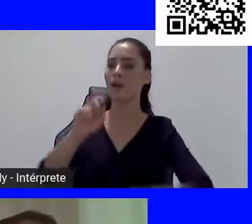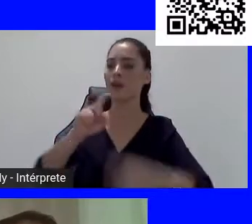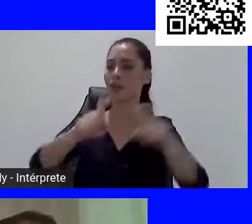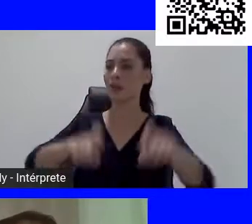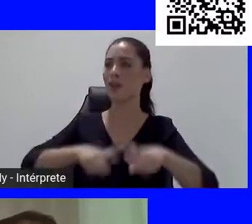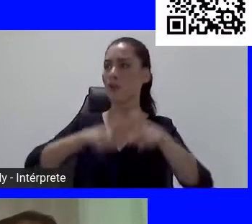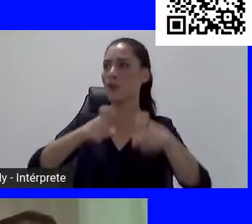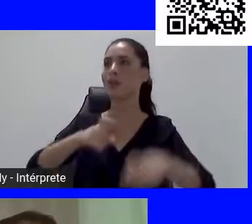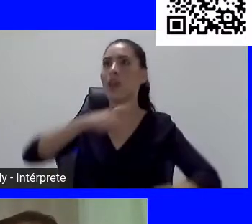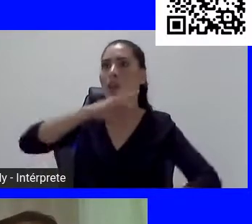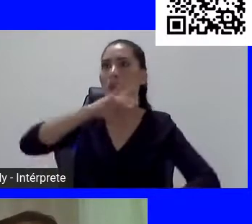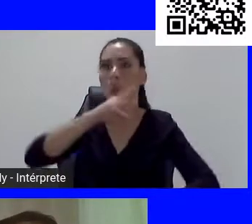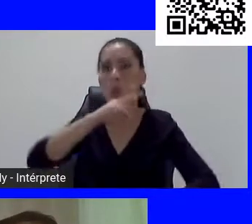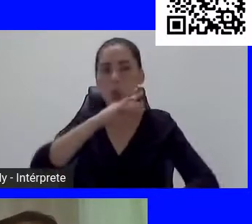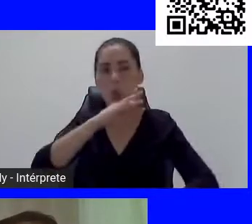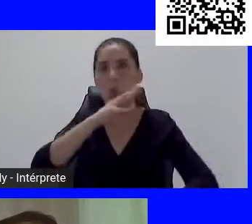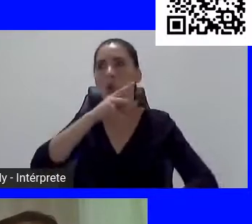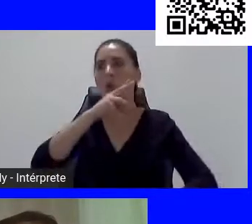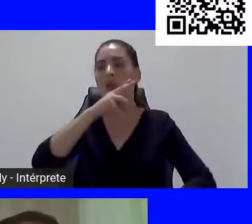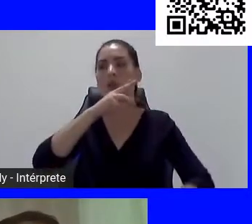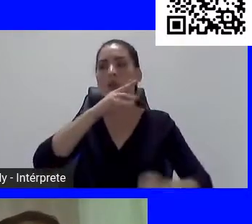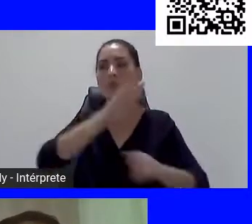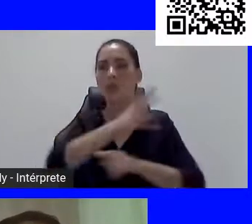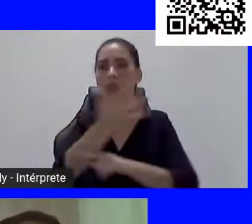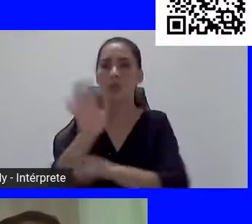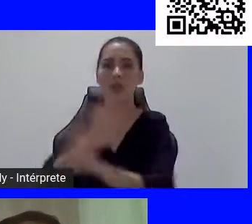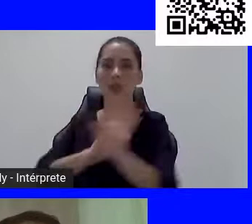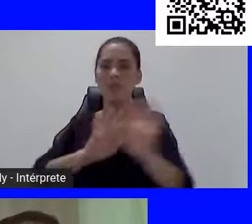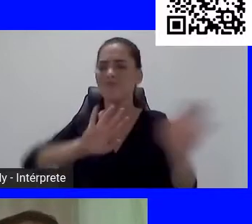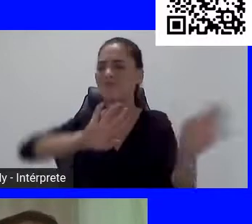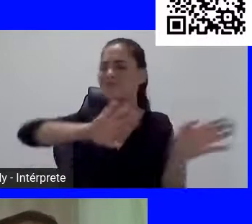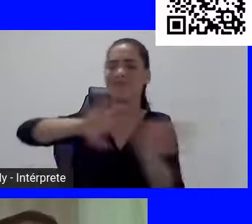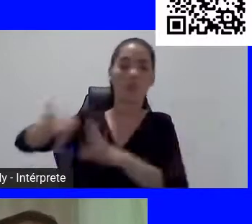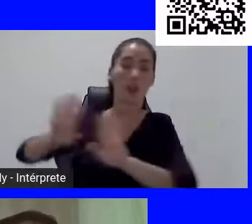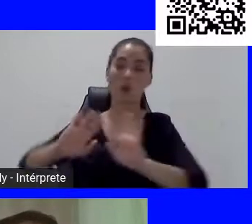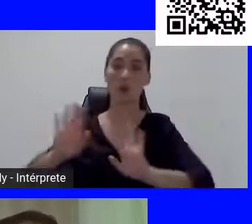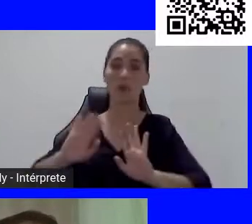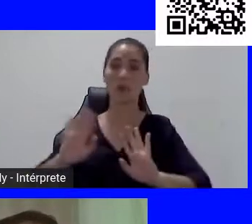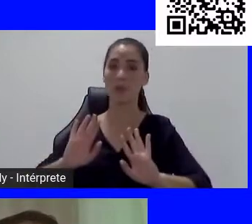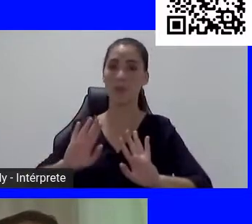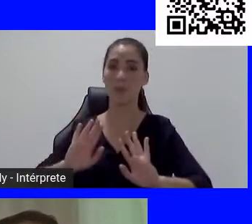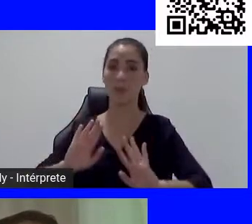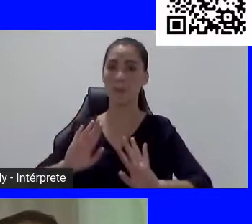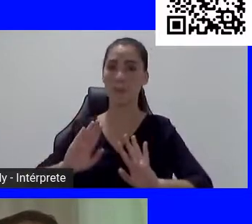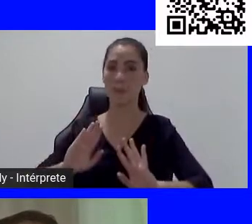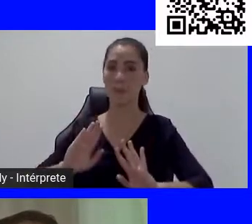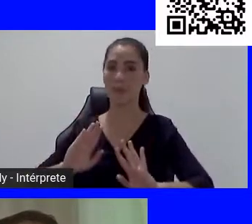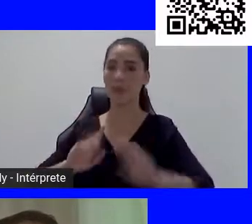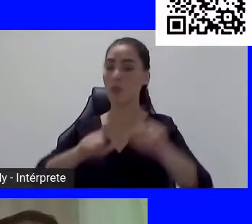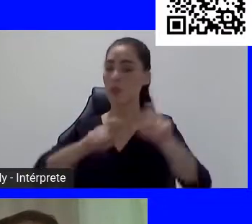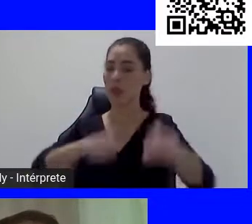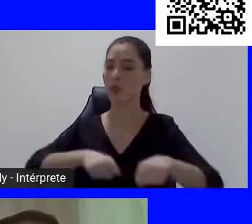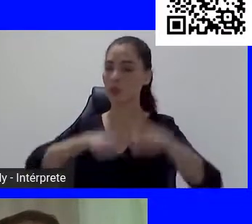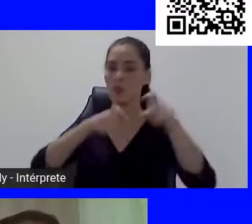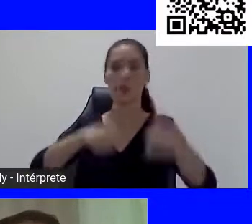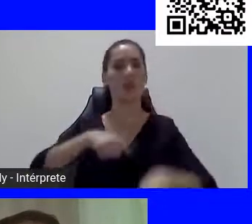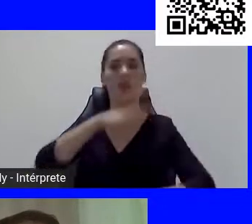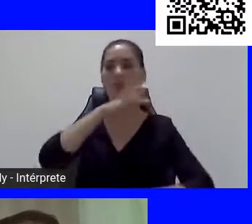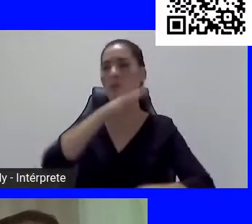Quem é vilão do meio ambiente pode dar-se o nome do que quiser, menos de agricultor ou de pecuarista. Até porque